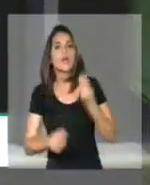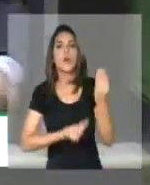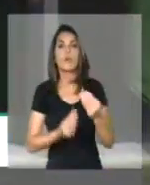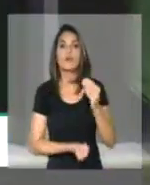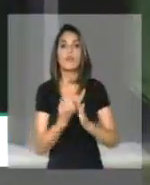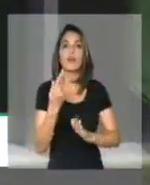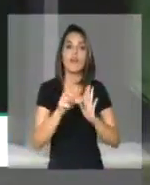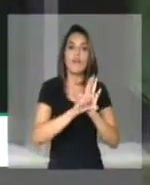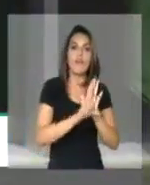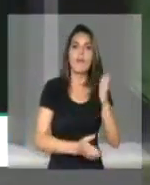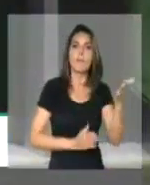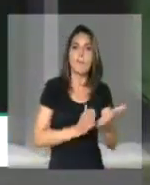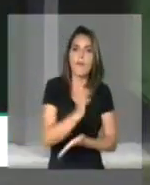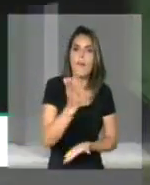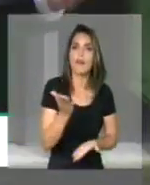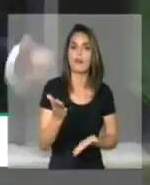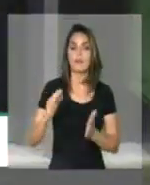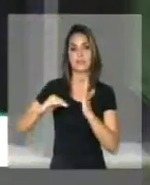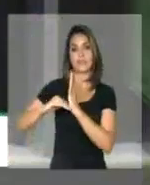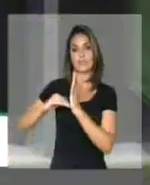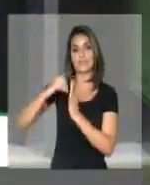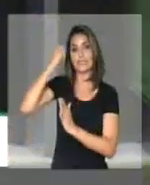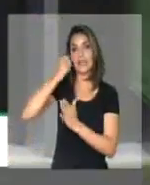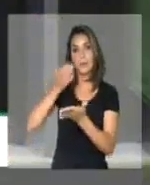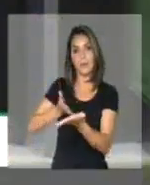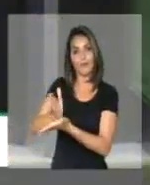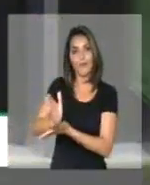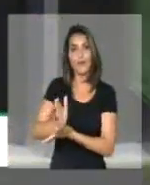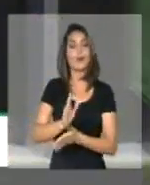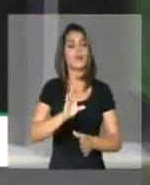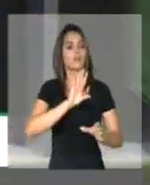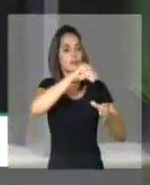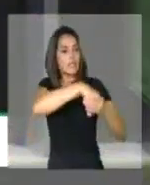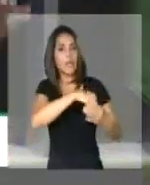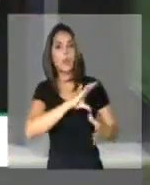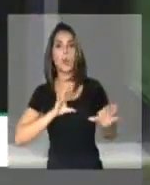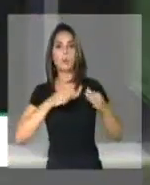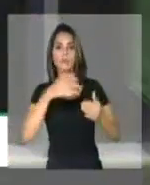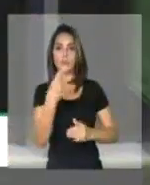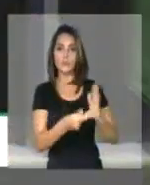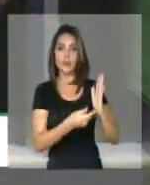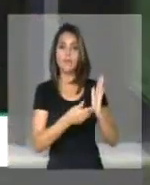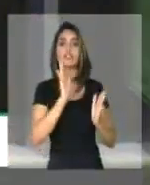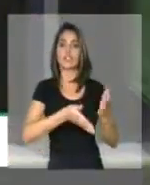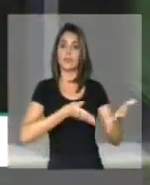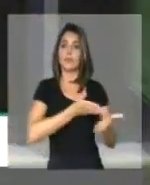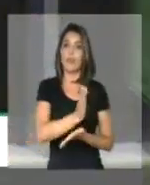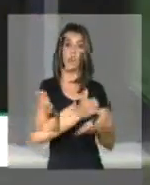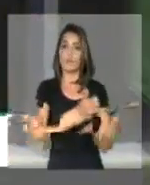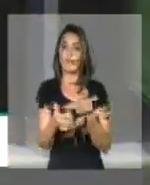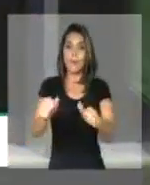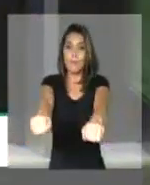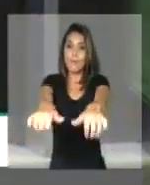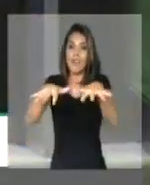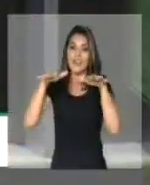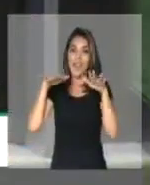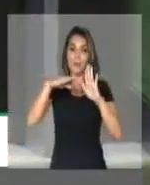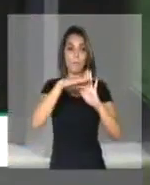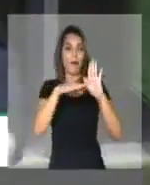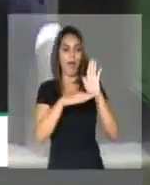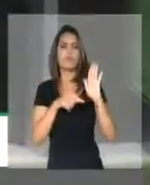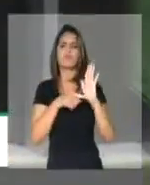aqui, foi aprovado no Senado da República, foi aprovado em todas as comissões, está na nossa pauta. Seria uma